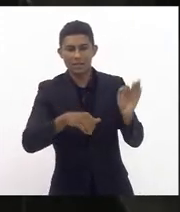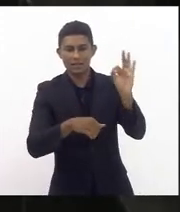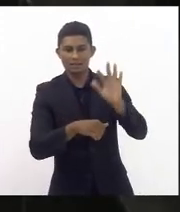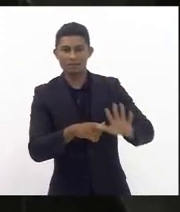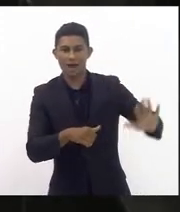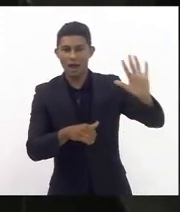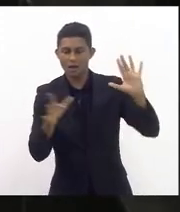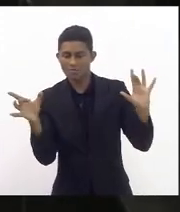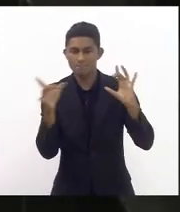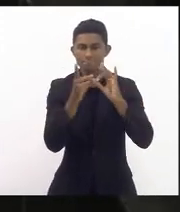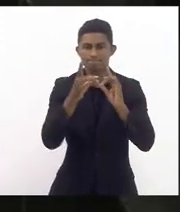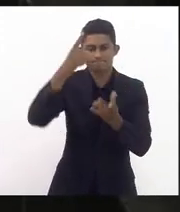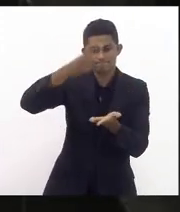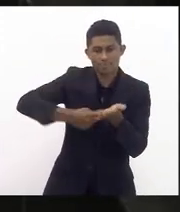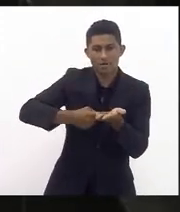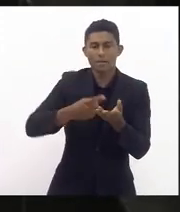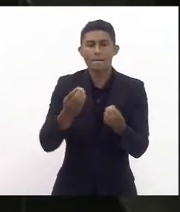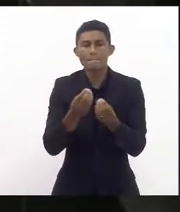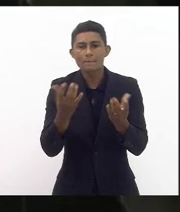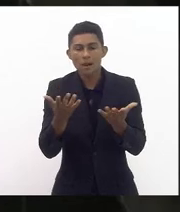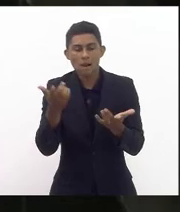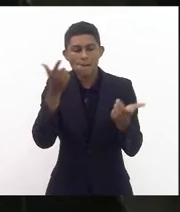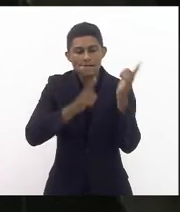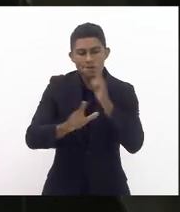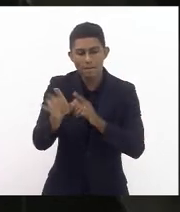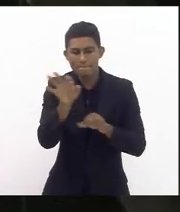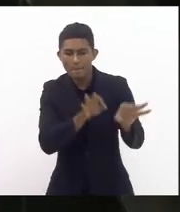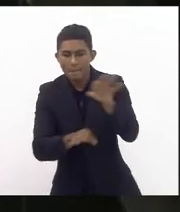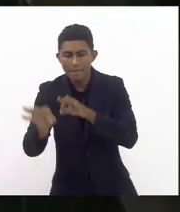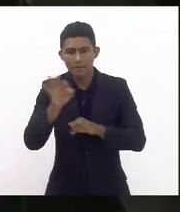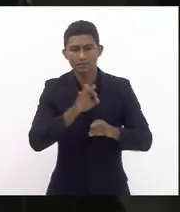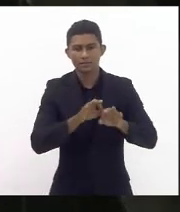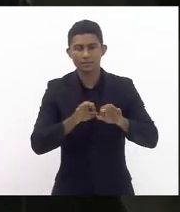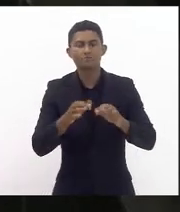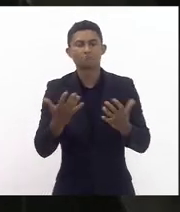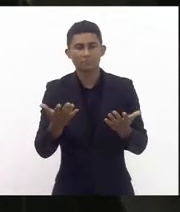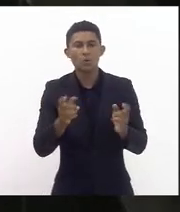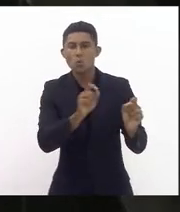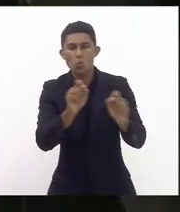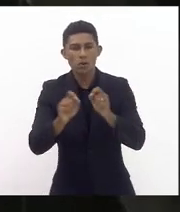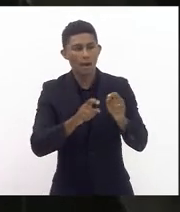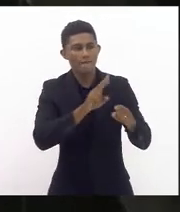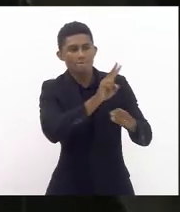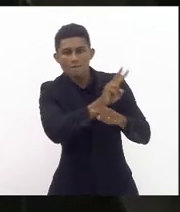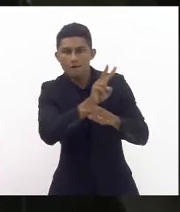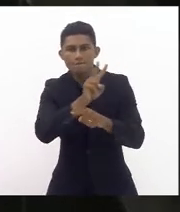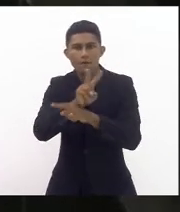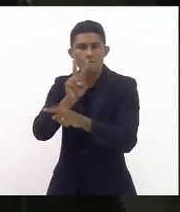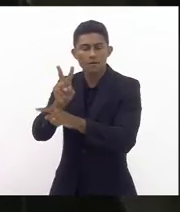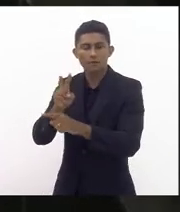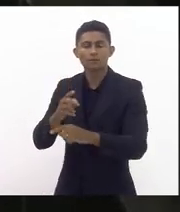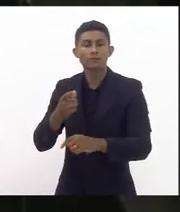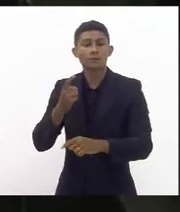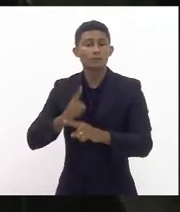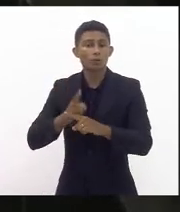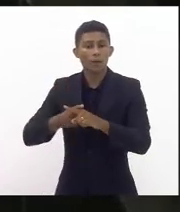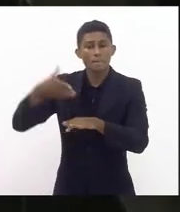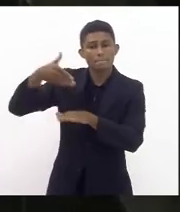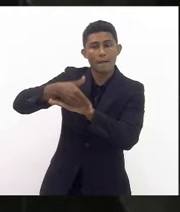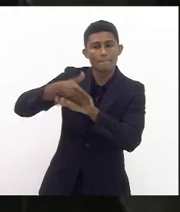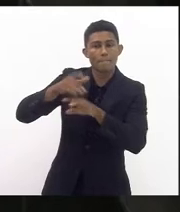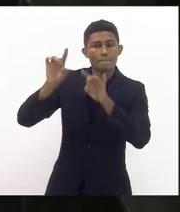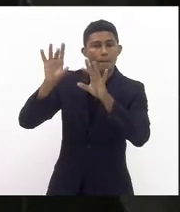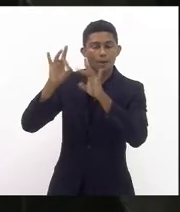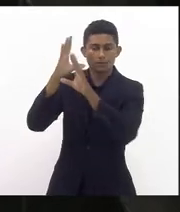estruturar, afinal de contas, um dispositivo de fiscalização sobre o cálculo das participações especiais, porque,